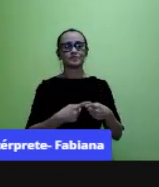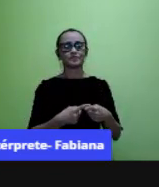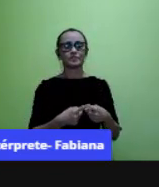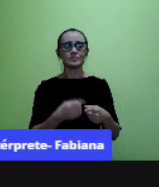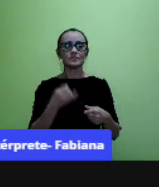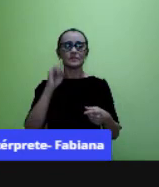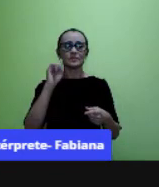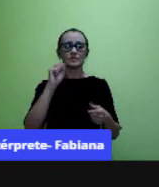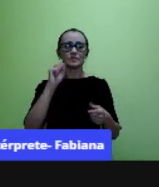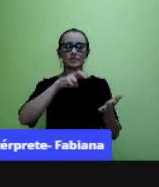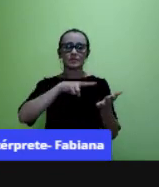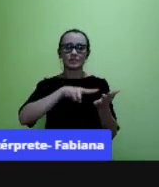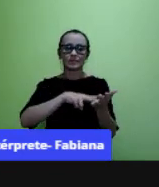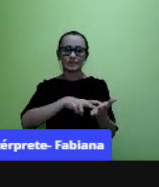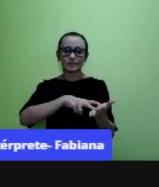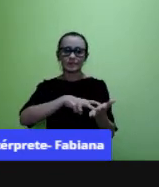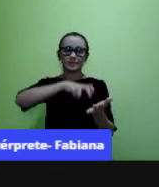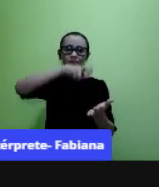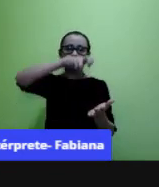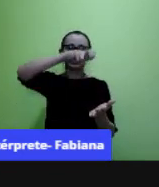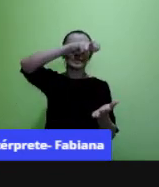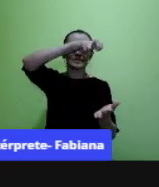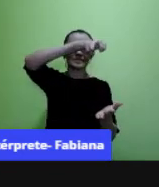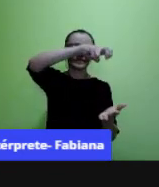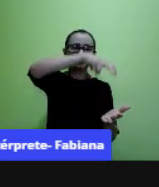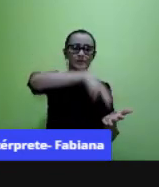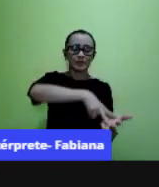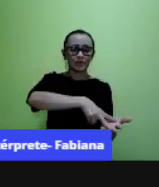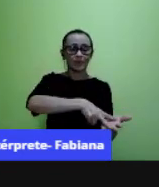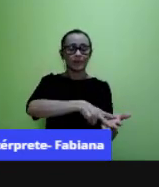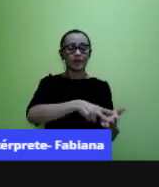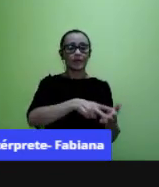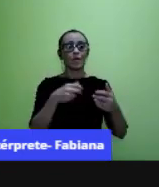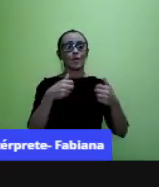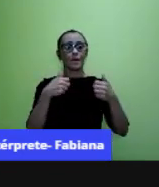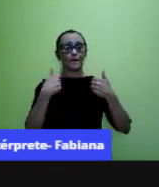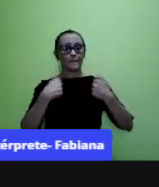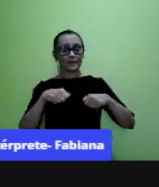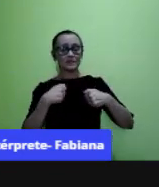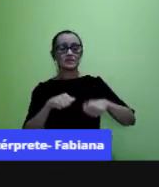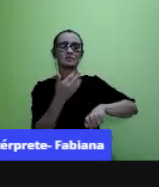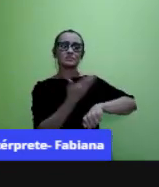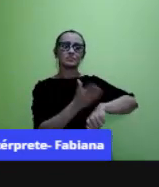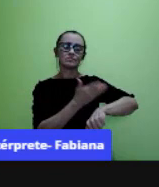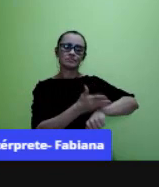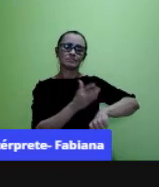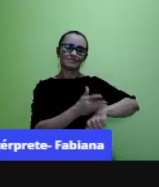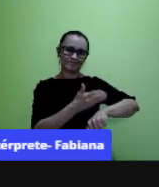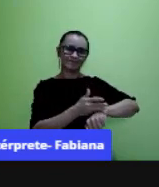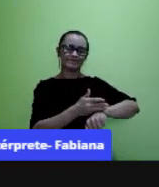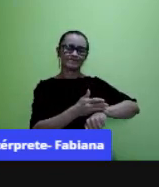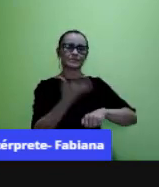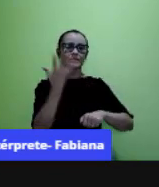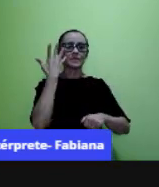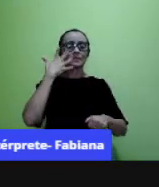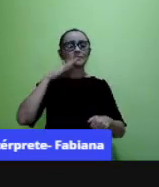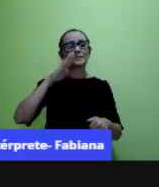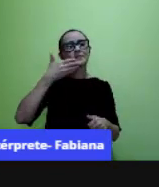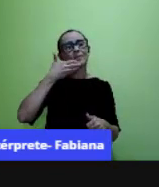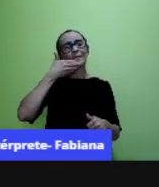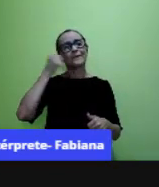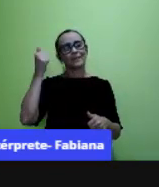dou um salto uma vez, eu tenho que repetir esse salto várias vezes para essa criança adquirir a melhoria